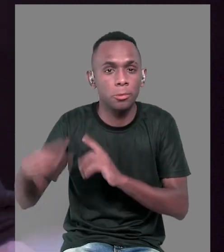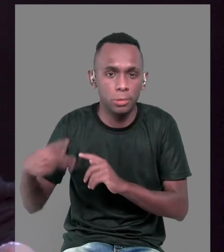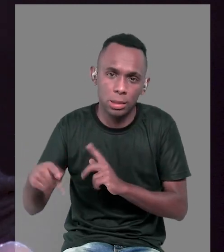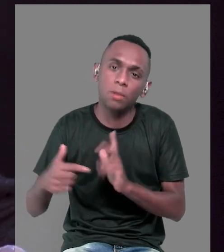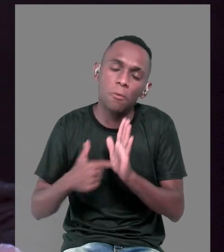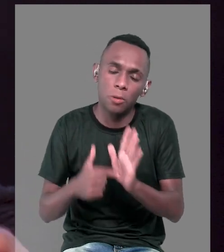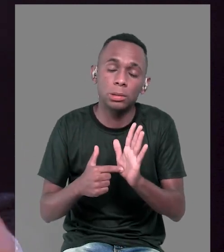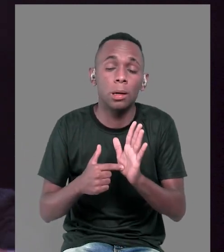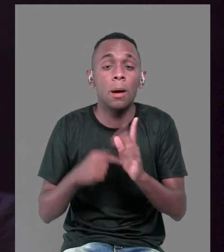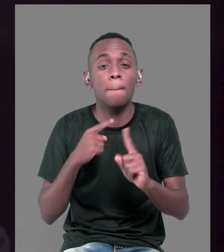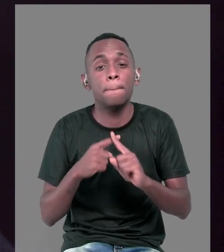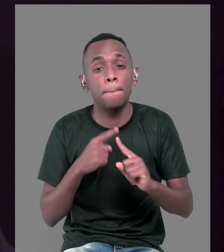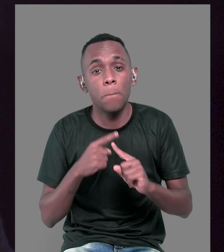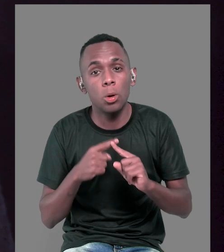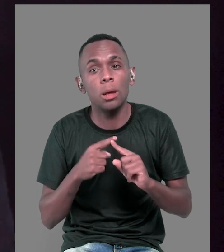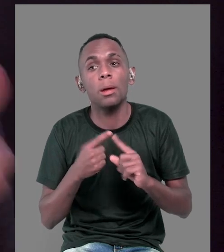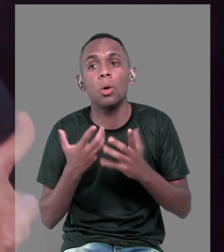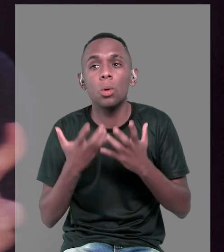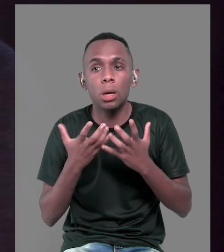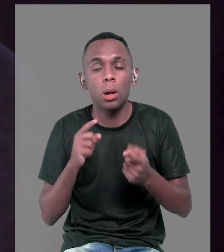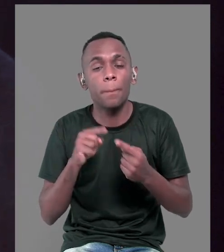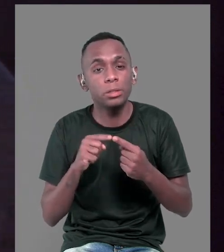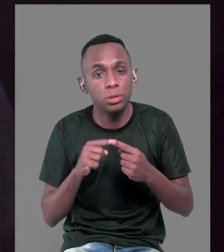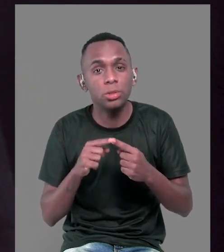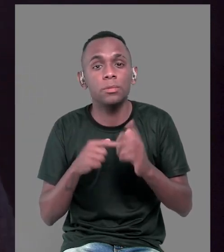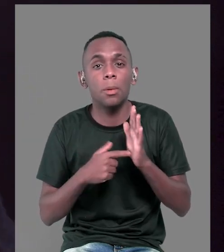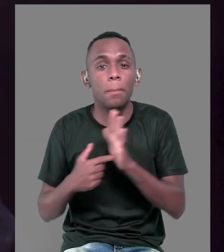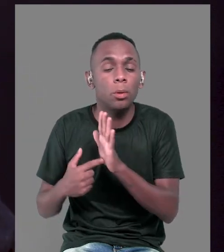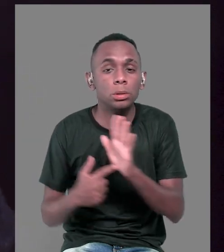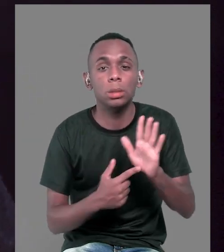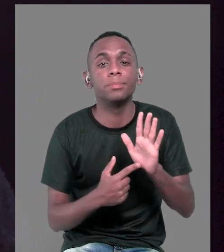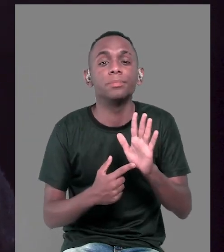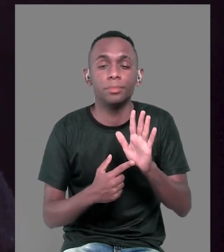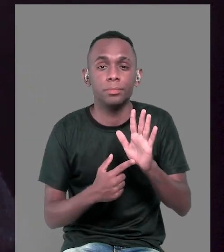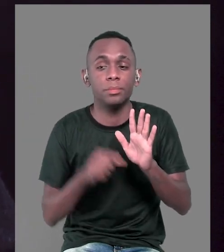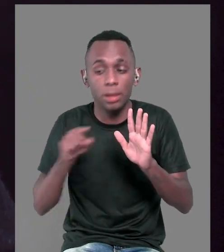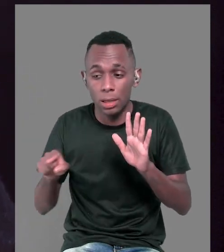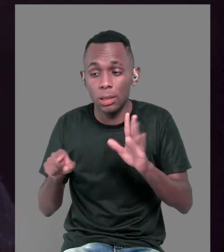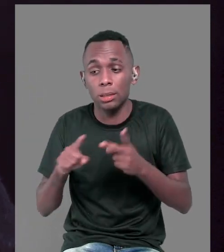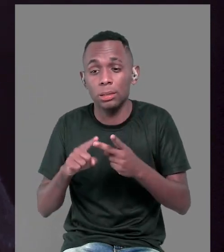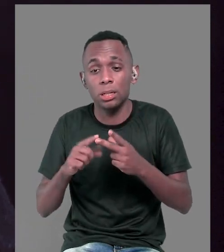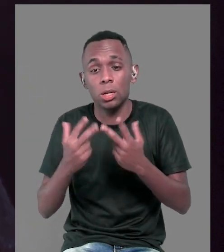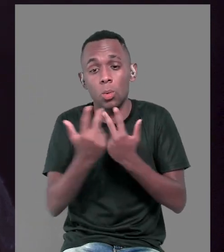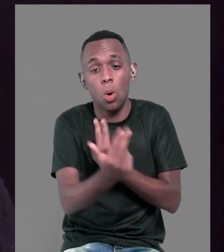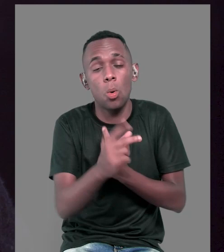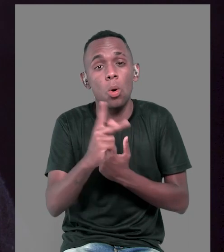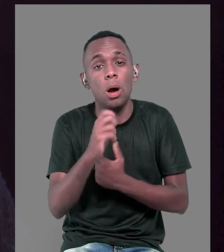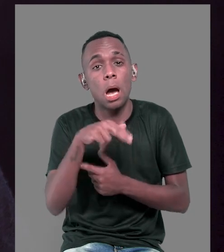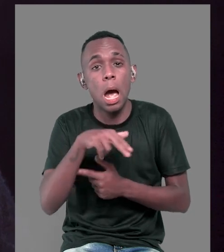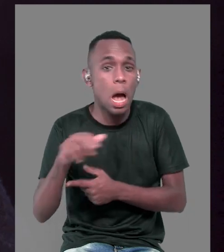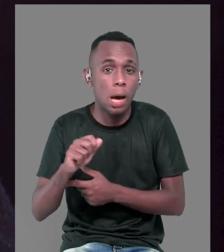basicamente para dizer que, como Hannah Arendt, ele viu o espírito como uma textura